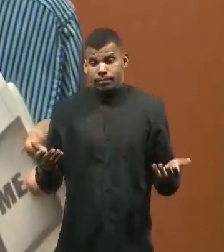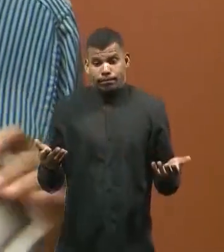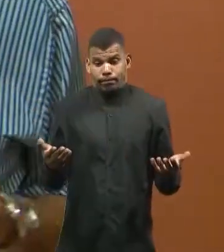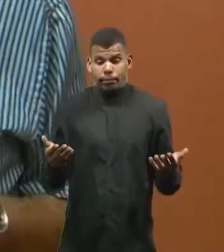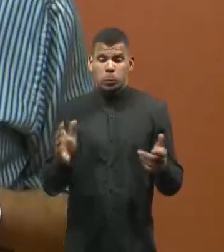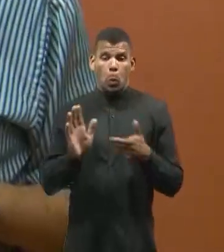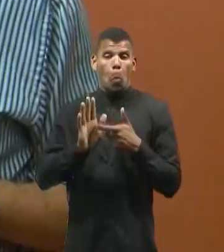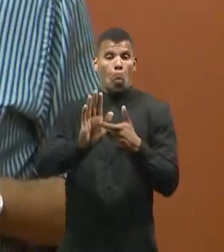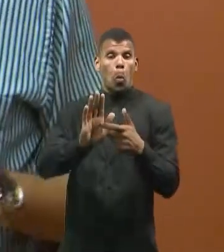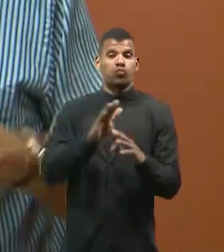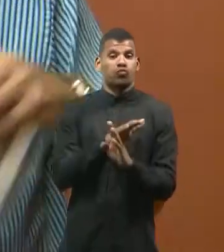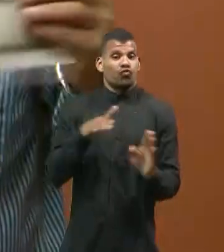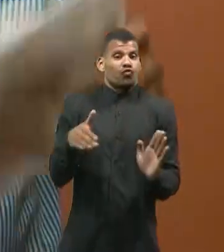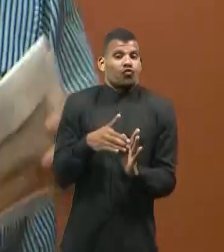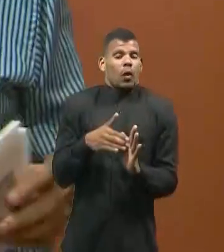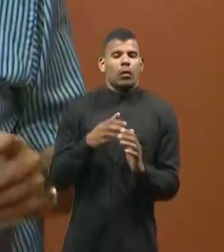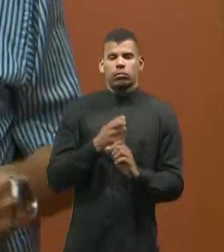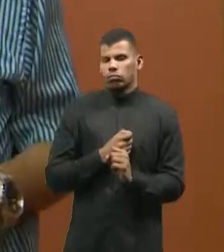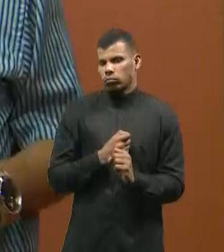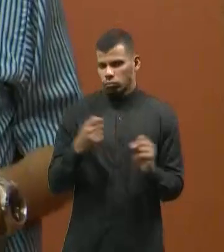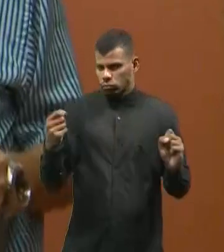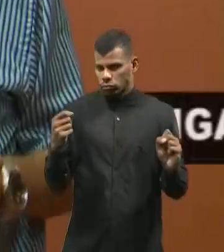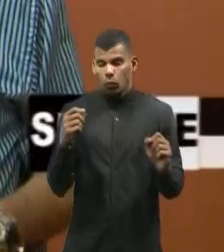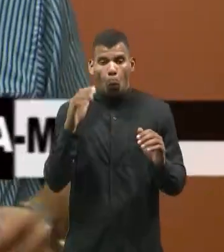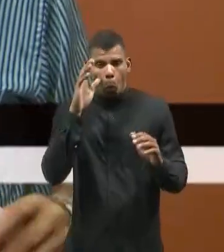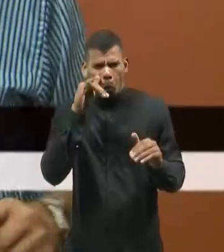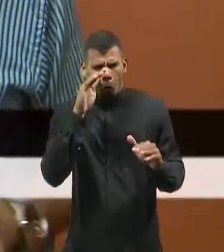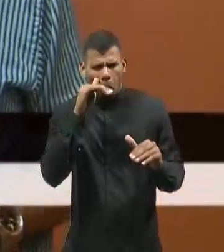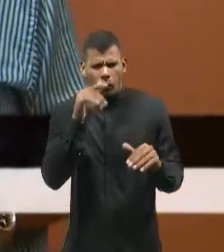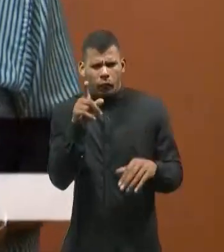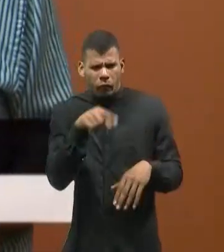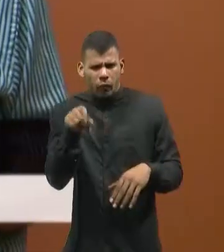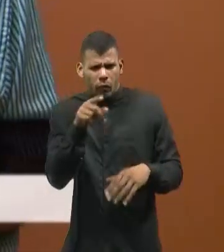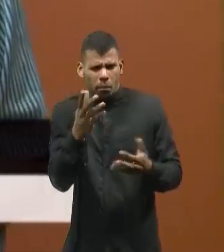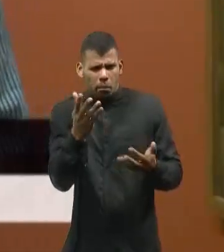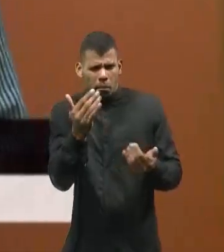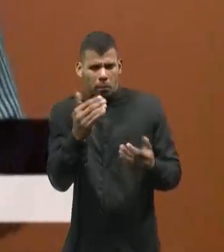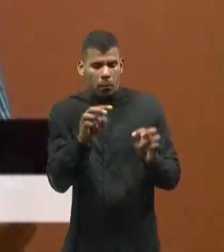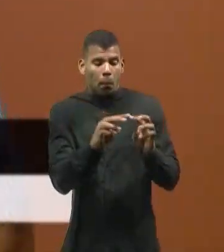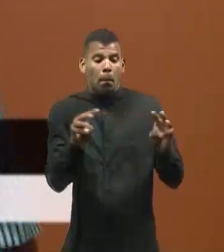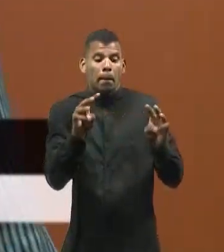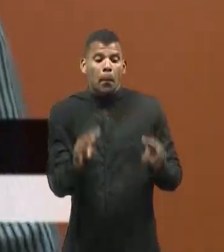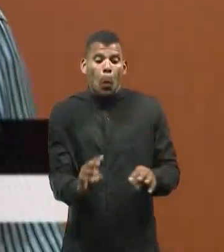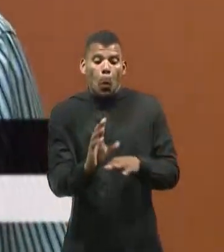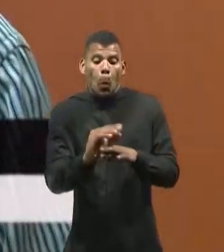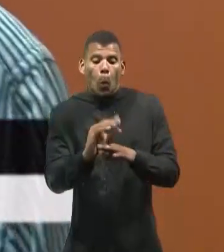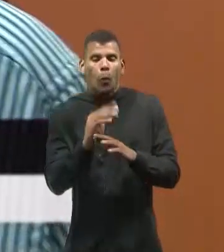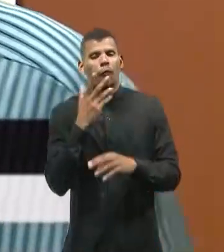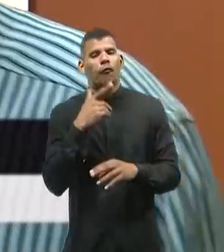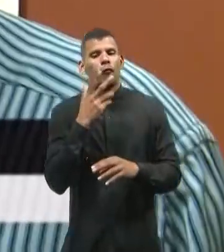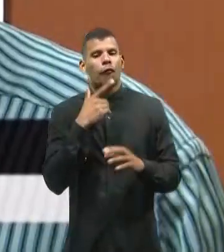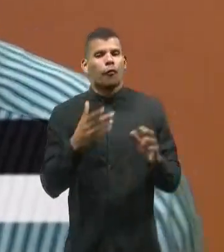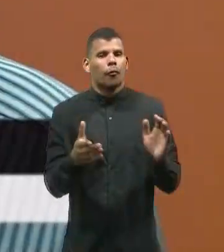tudo para atiçar sua curiosidade a vir aqui ao Museu da Fotografia